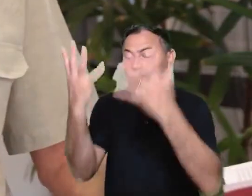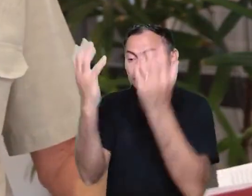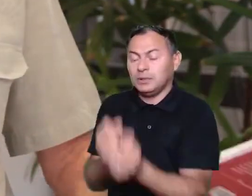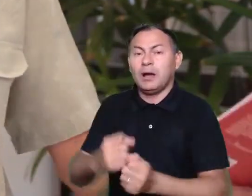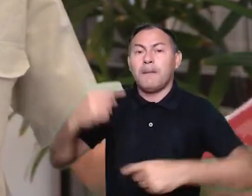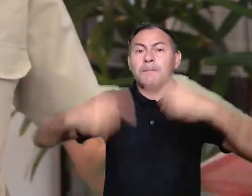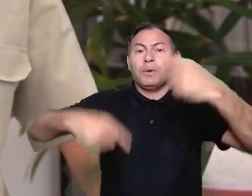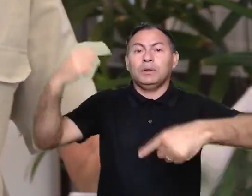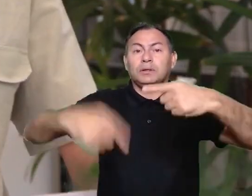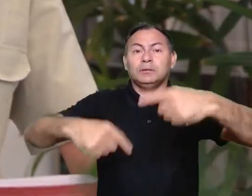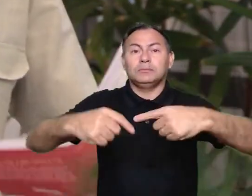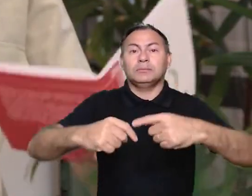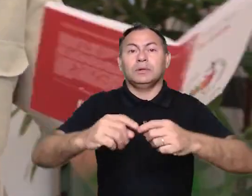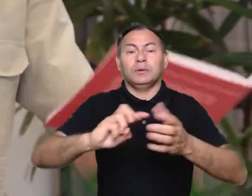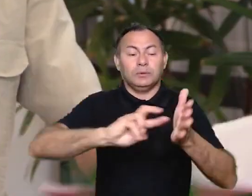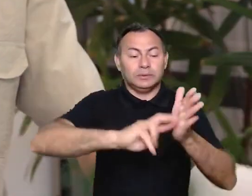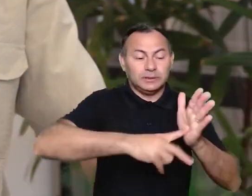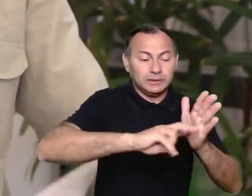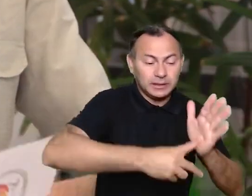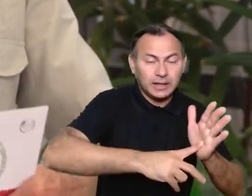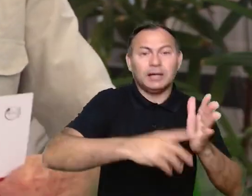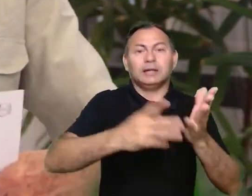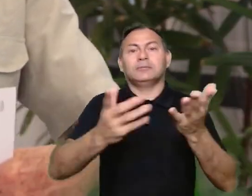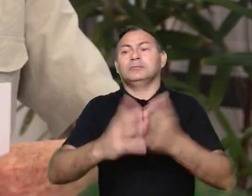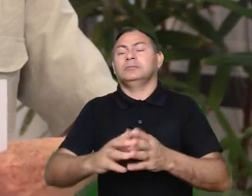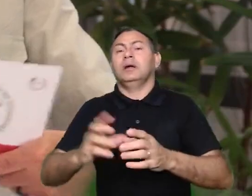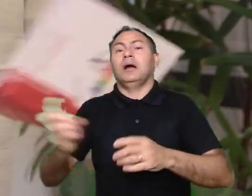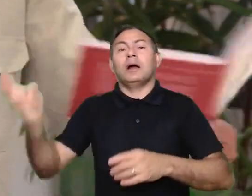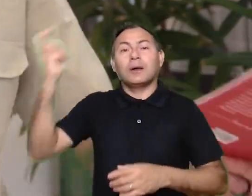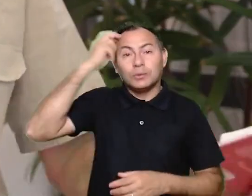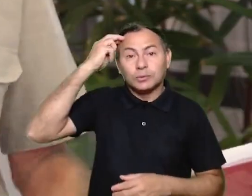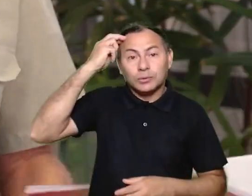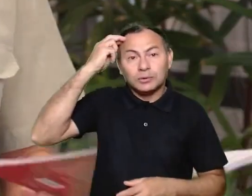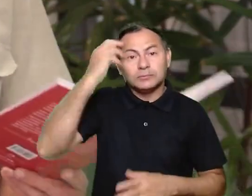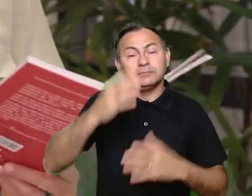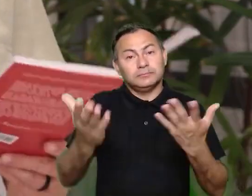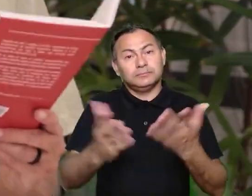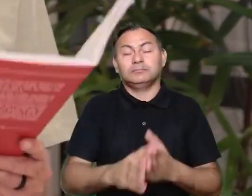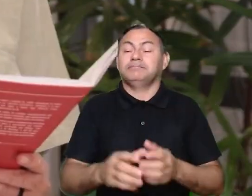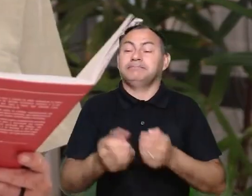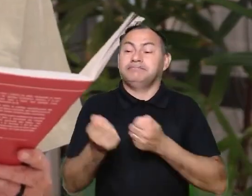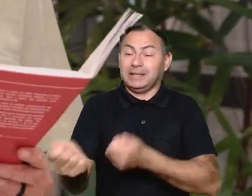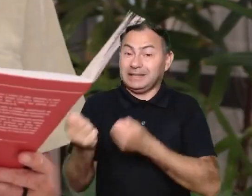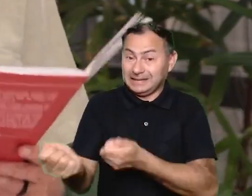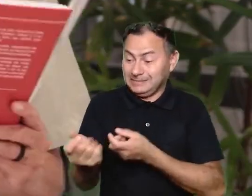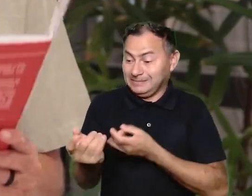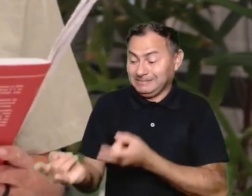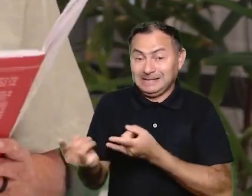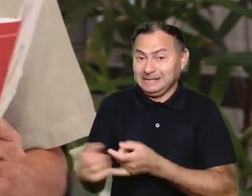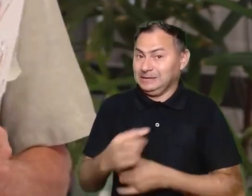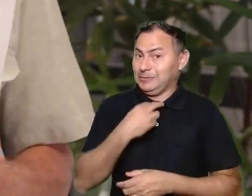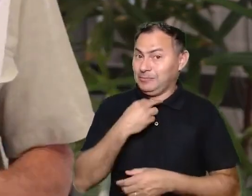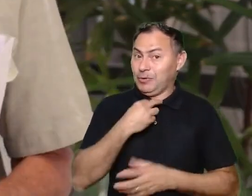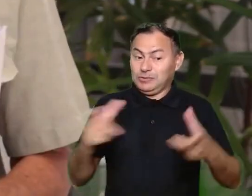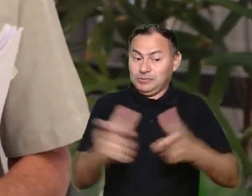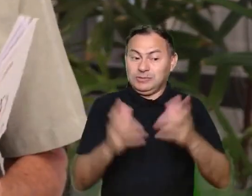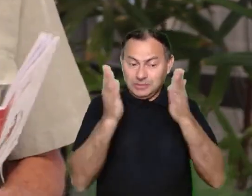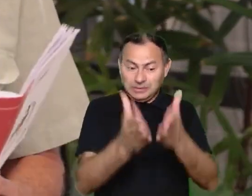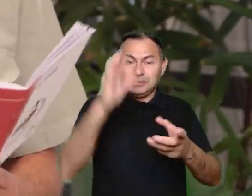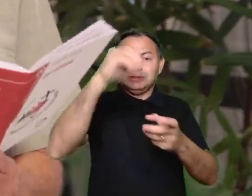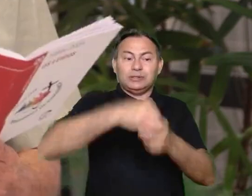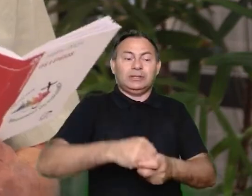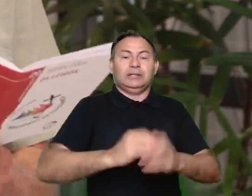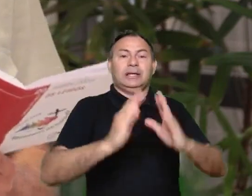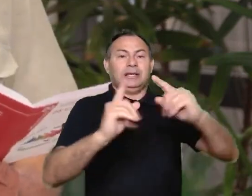aqueles que assumem a política, o sindicato, né, a cultura. Então, é uma tentação, não pode reduzir tudo